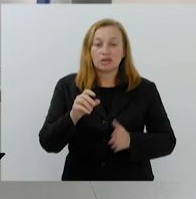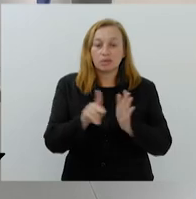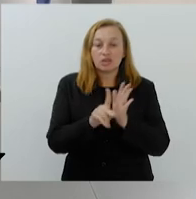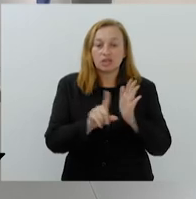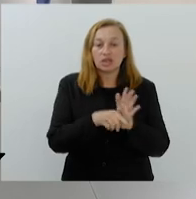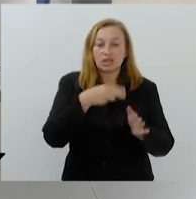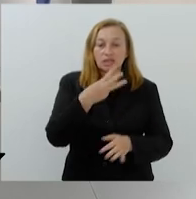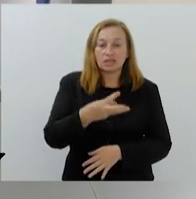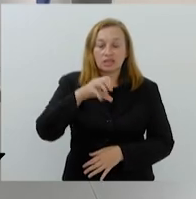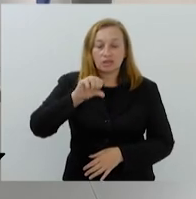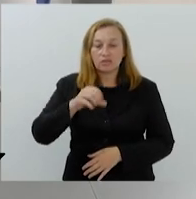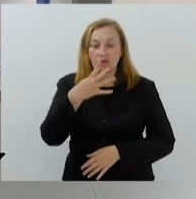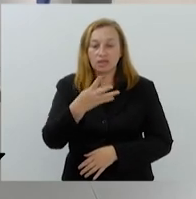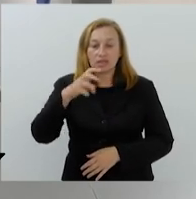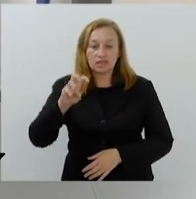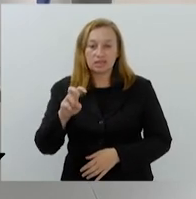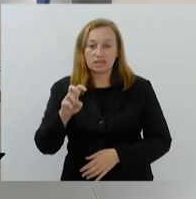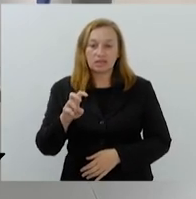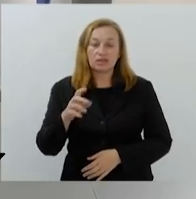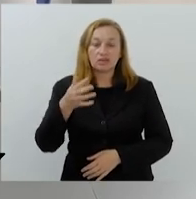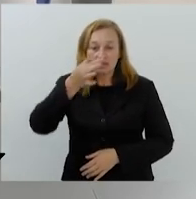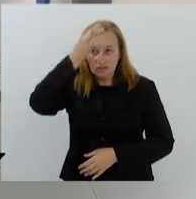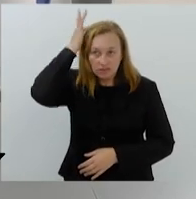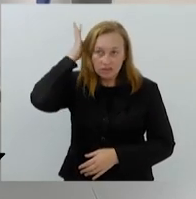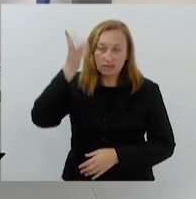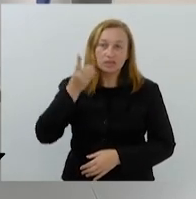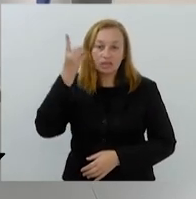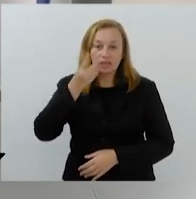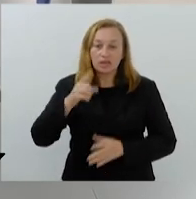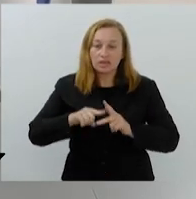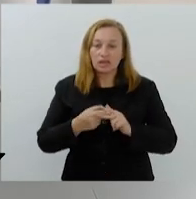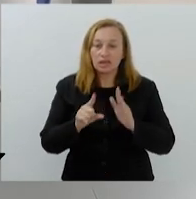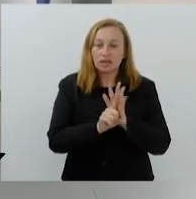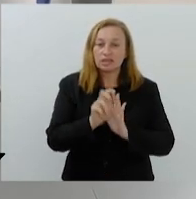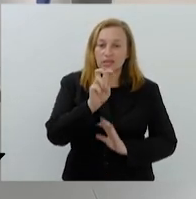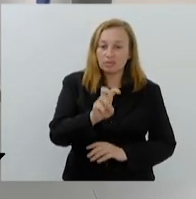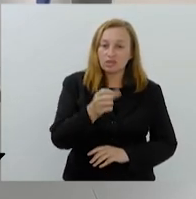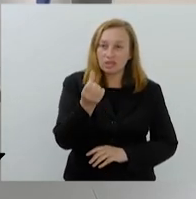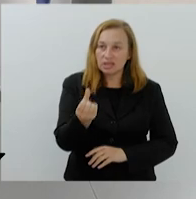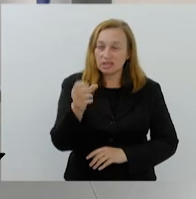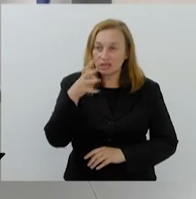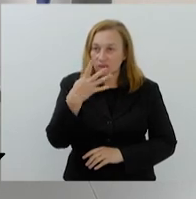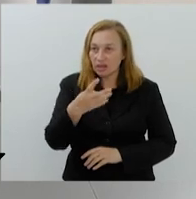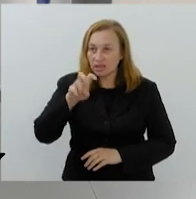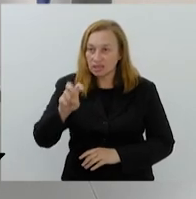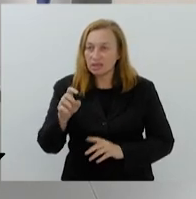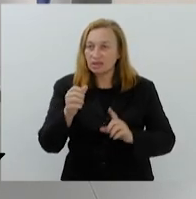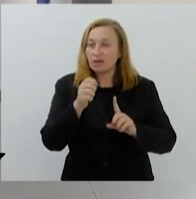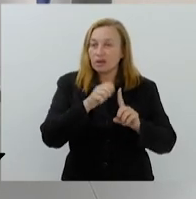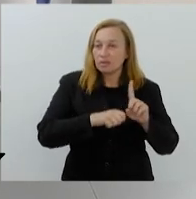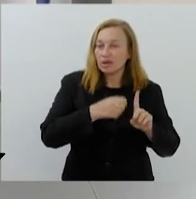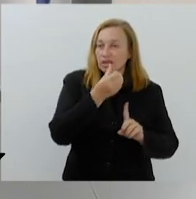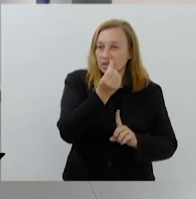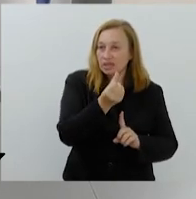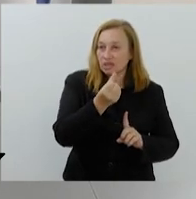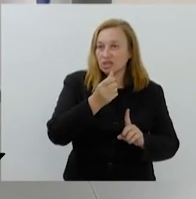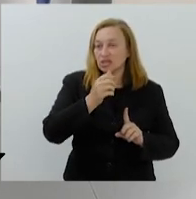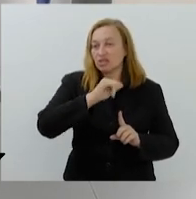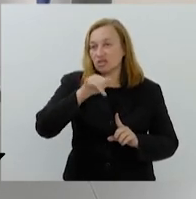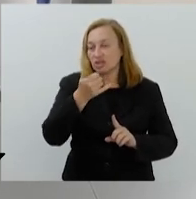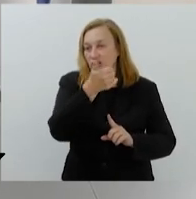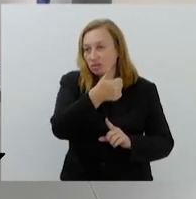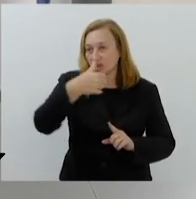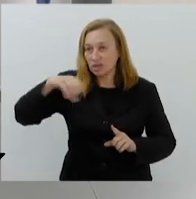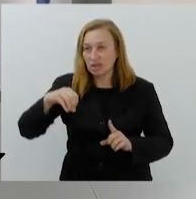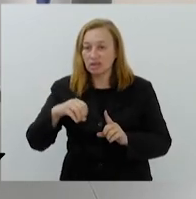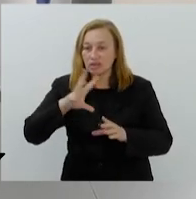3945 de 24, de autoria do deputado Fred Pacheco, que altera a lei 5.645 de 6 de janeiro de 2010, para incluir no calendário oficial do